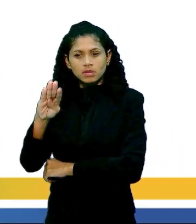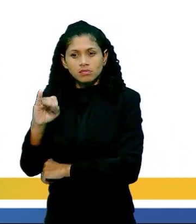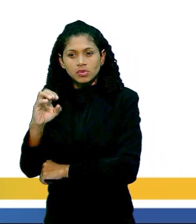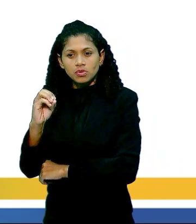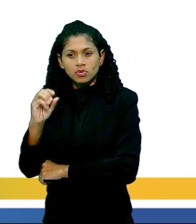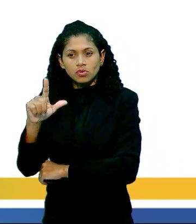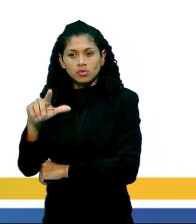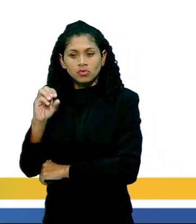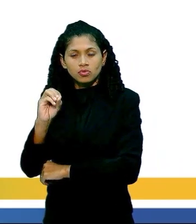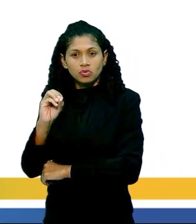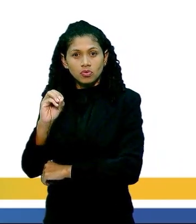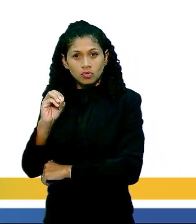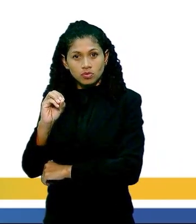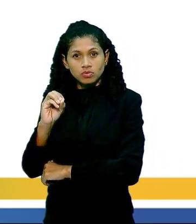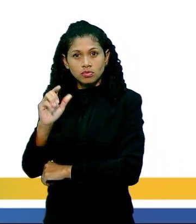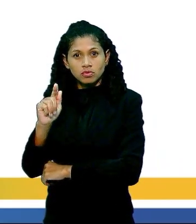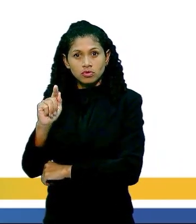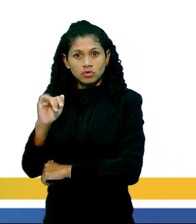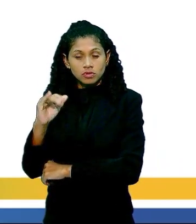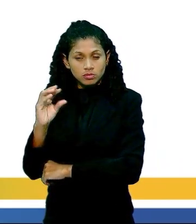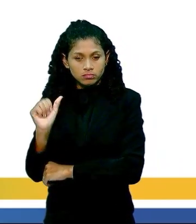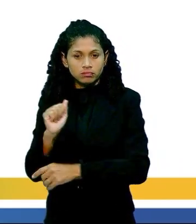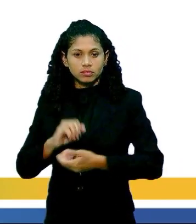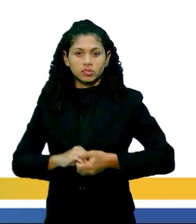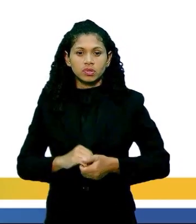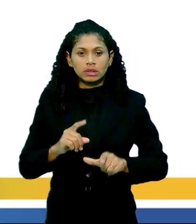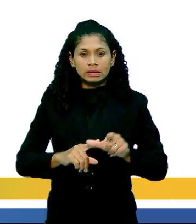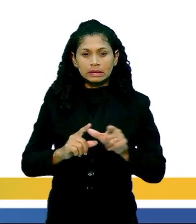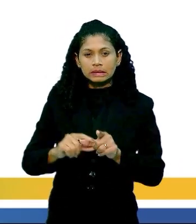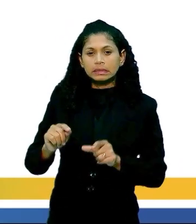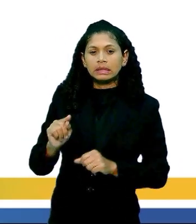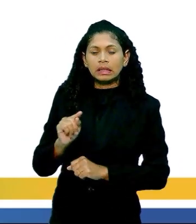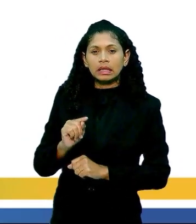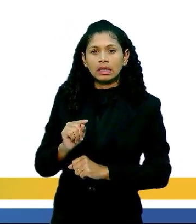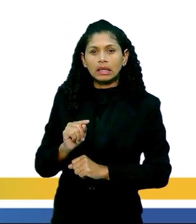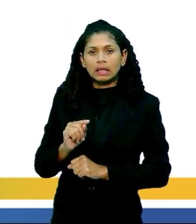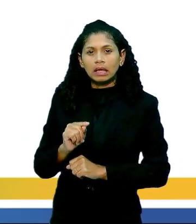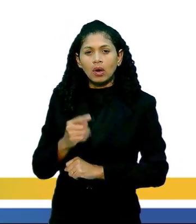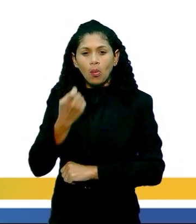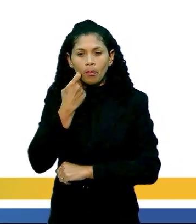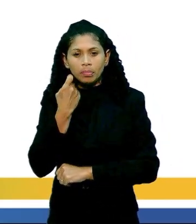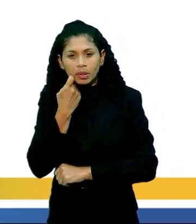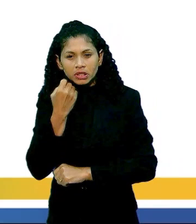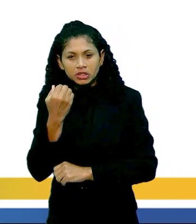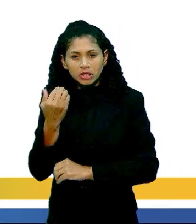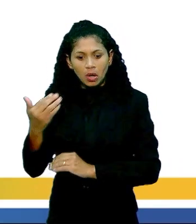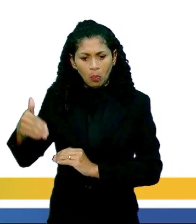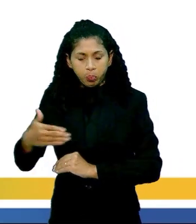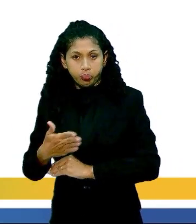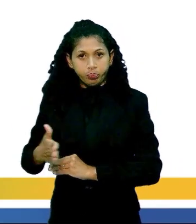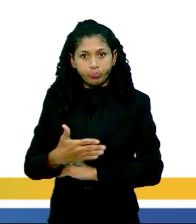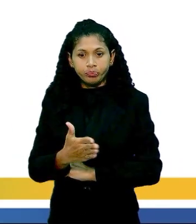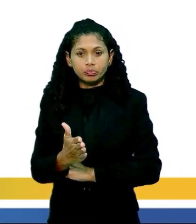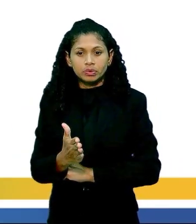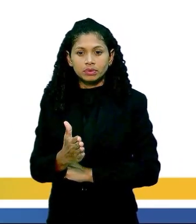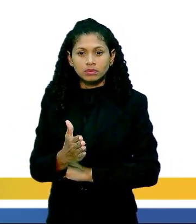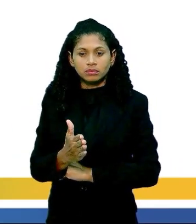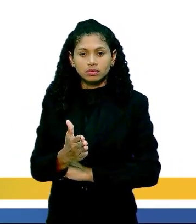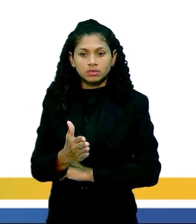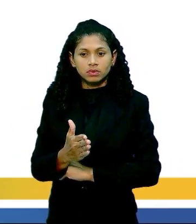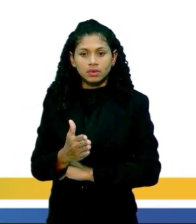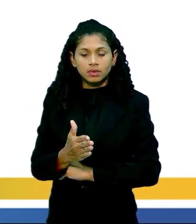Era de uma espécie invasora, que certamente causou a extinção de espécies nativas? Não há informação para